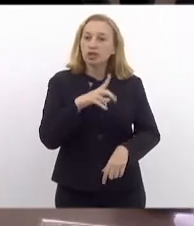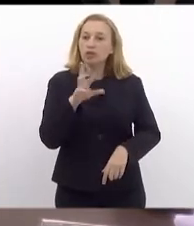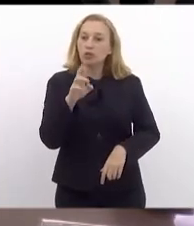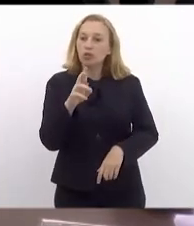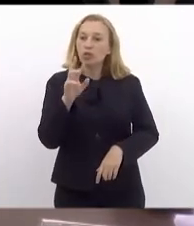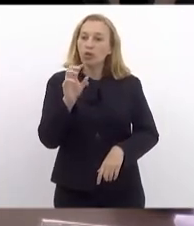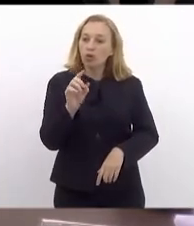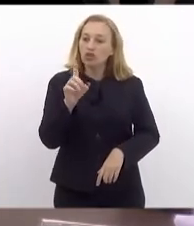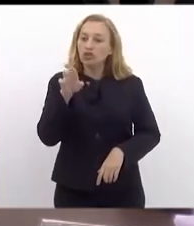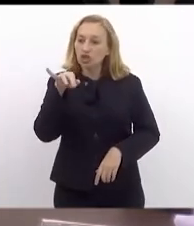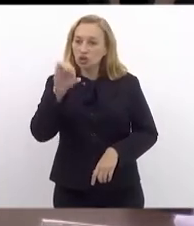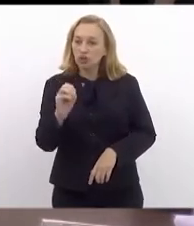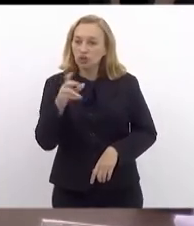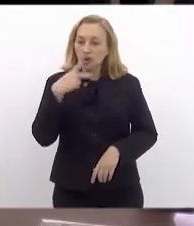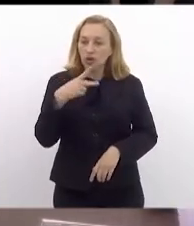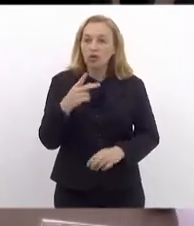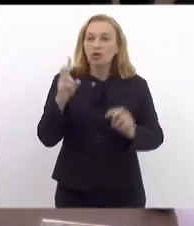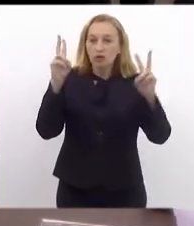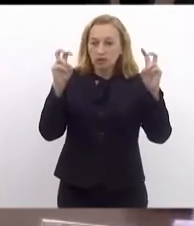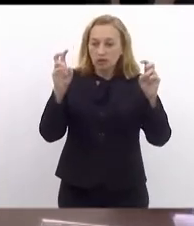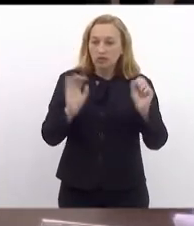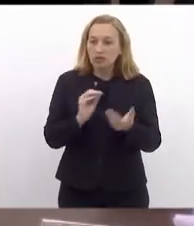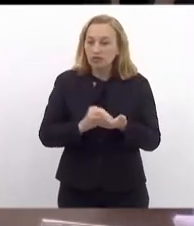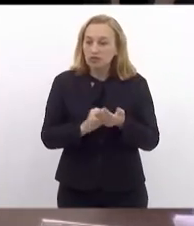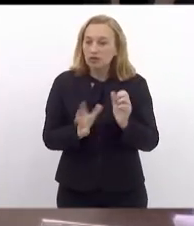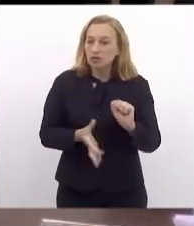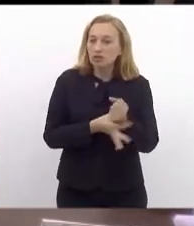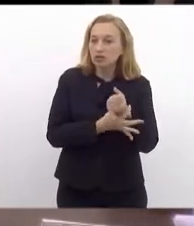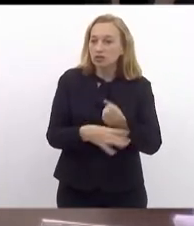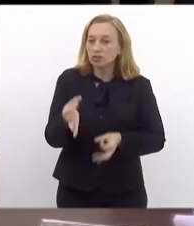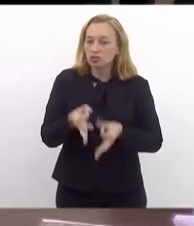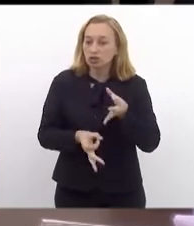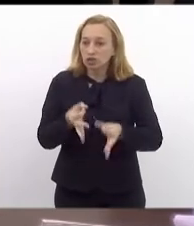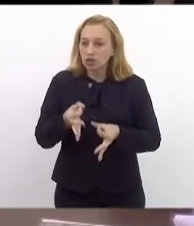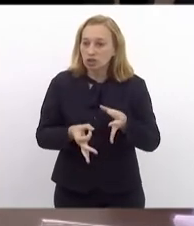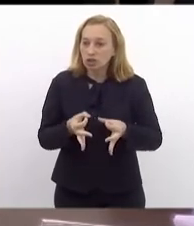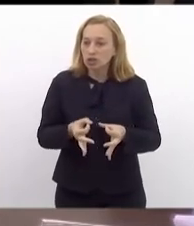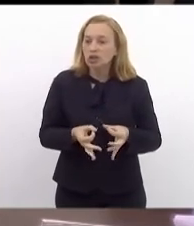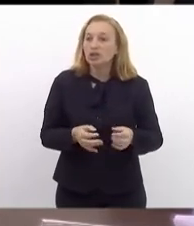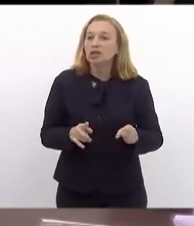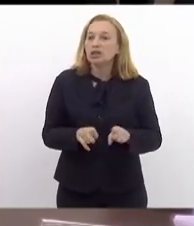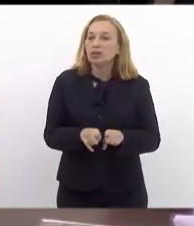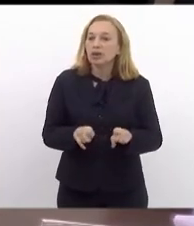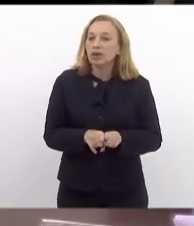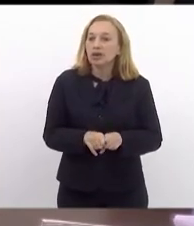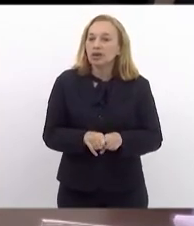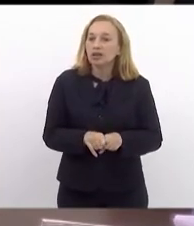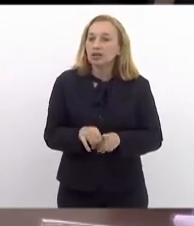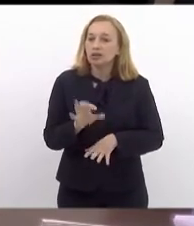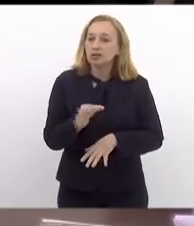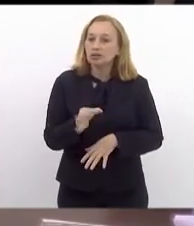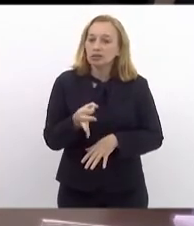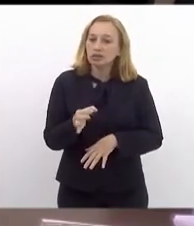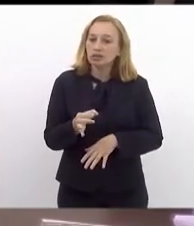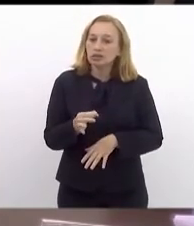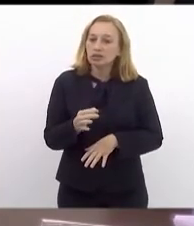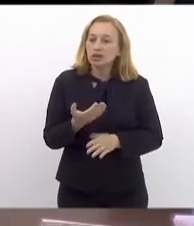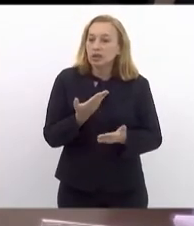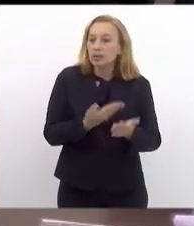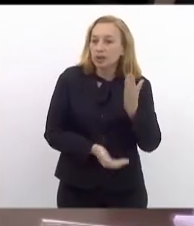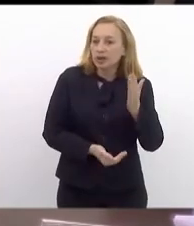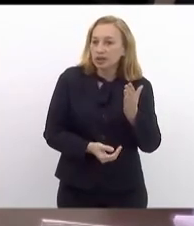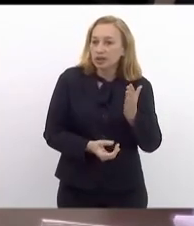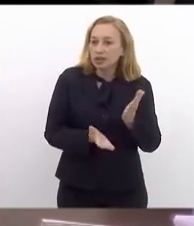Rodrigo falou uma possível situação de insegurança jurídica e fora isso a gente tem nitidamente queda de arrecadação